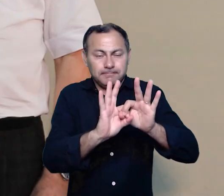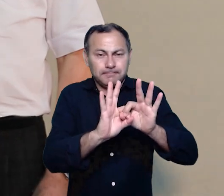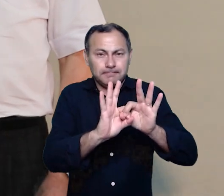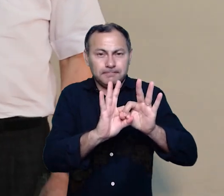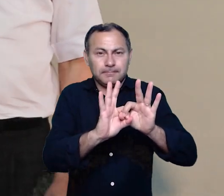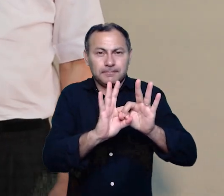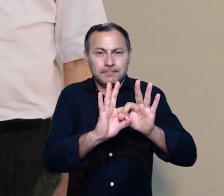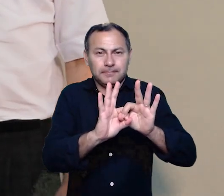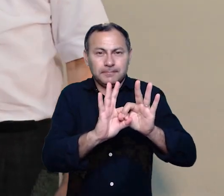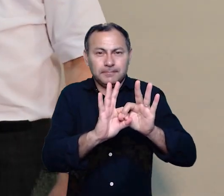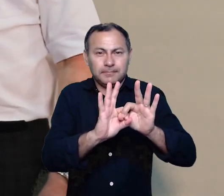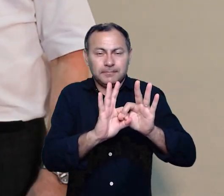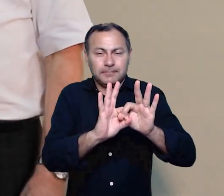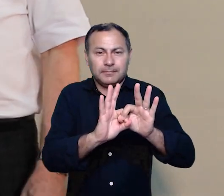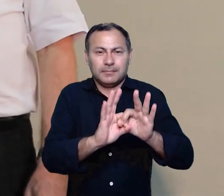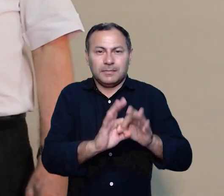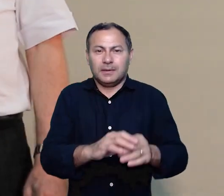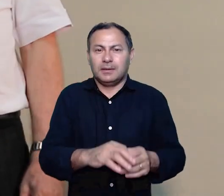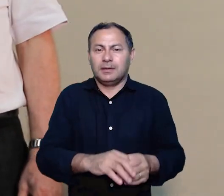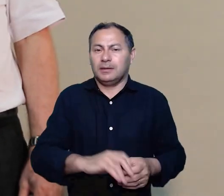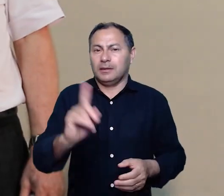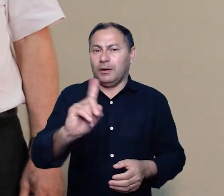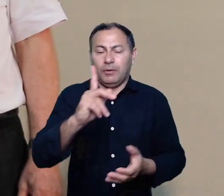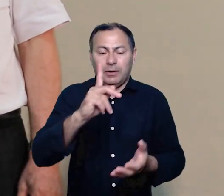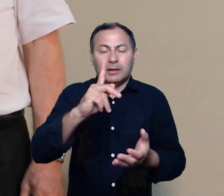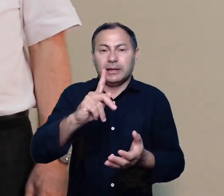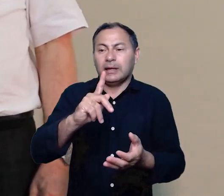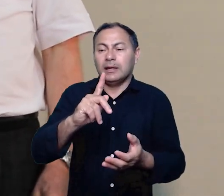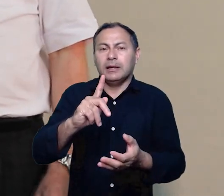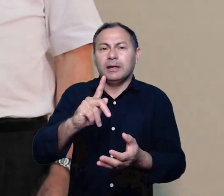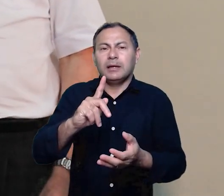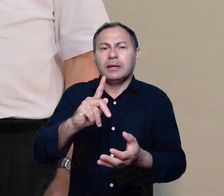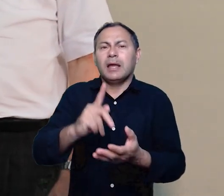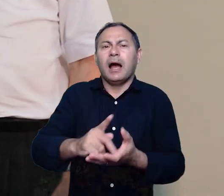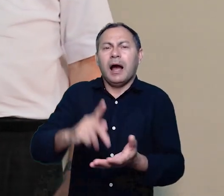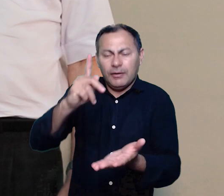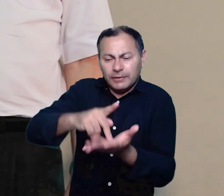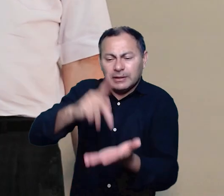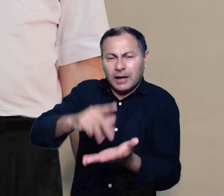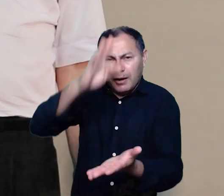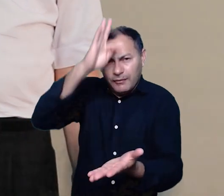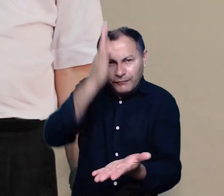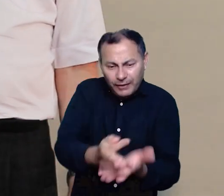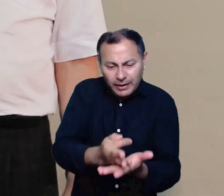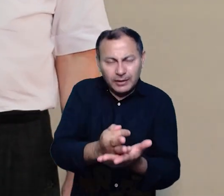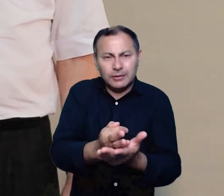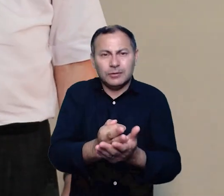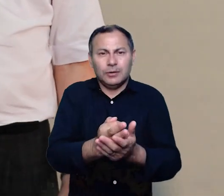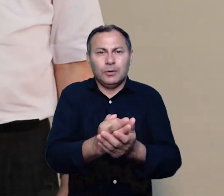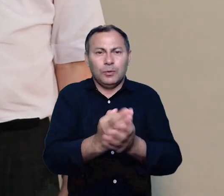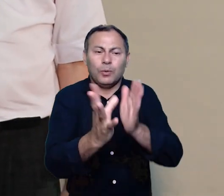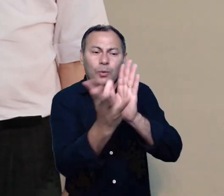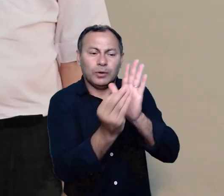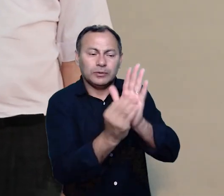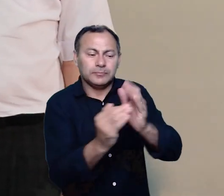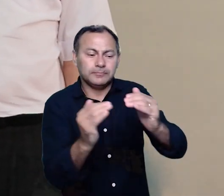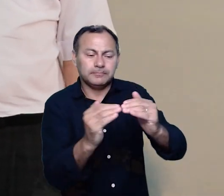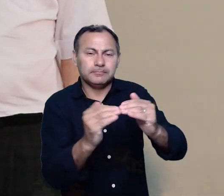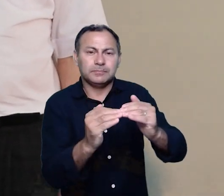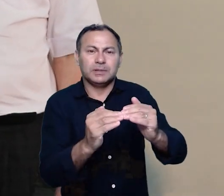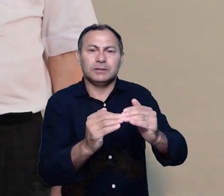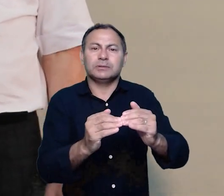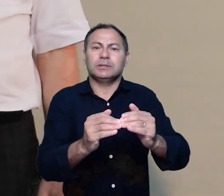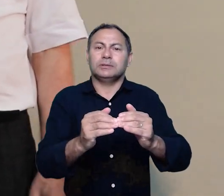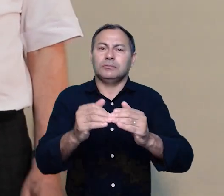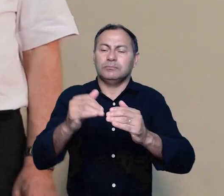vinculantes que não é a verdadeira fé caso aquele conteúdo dogmático